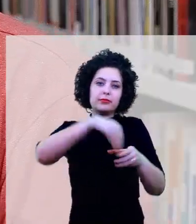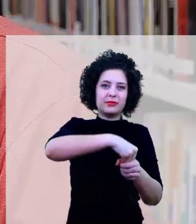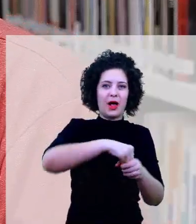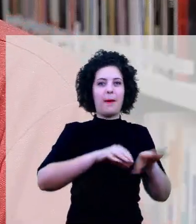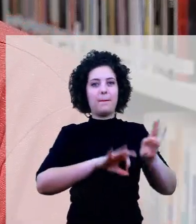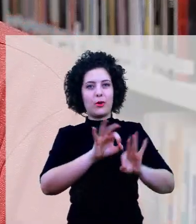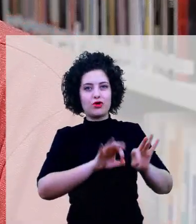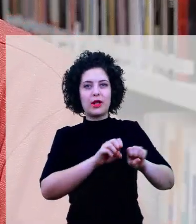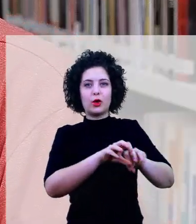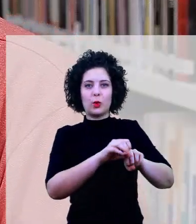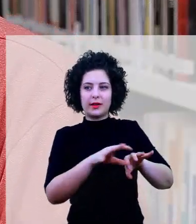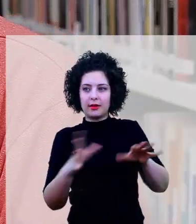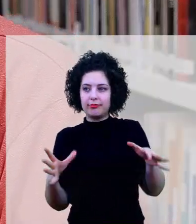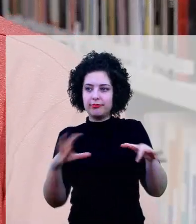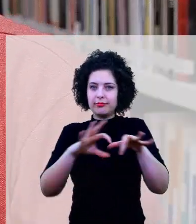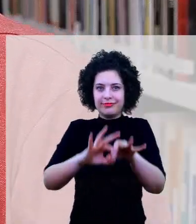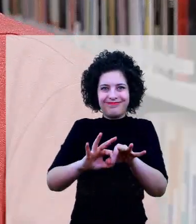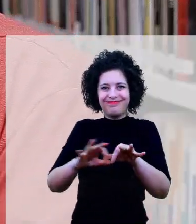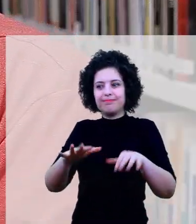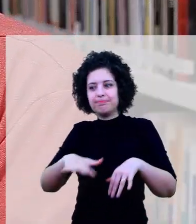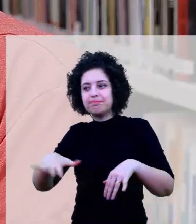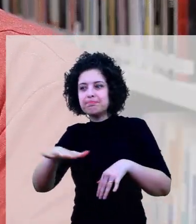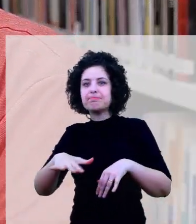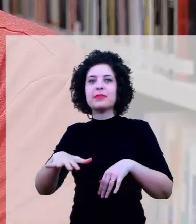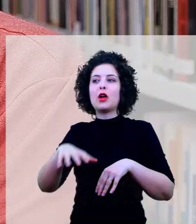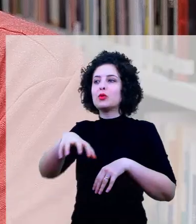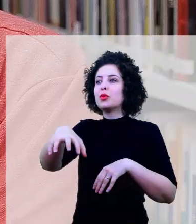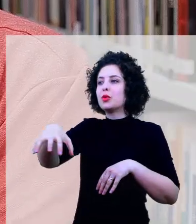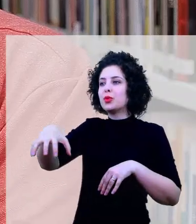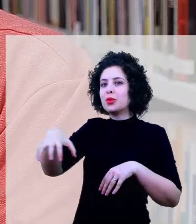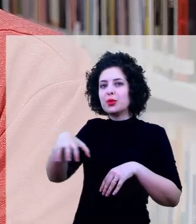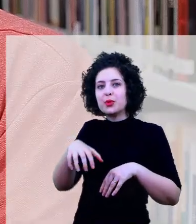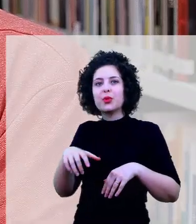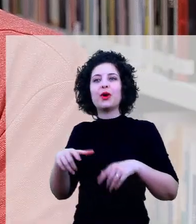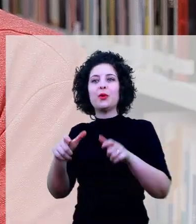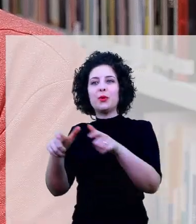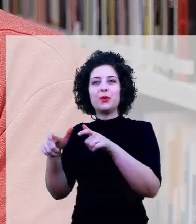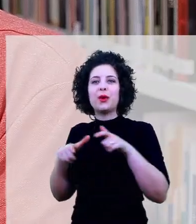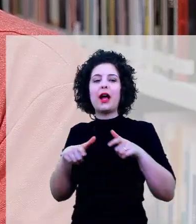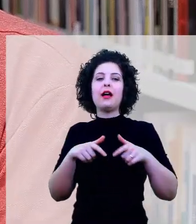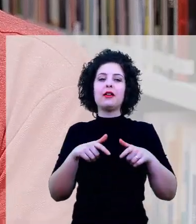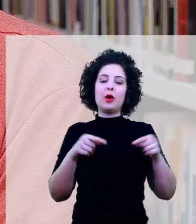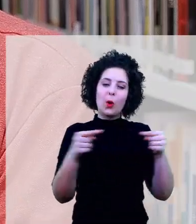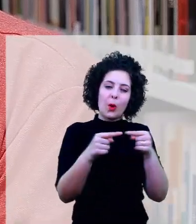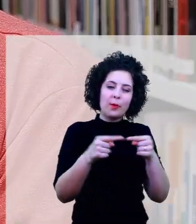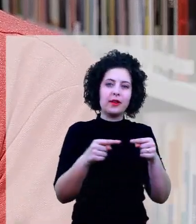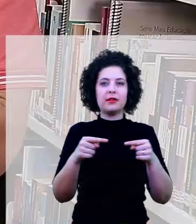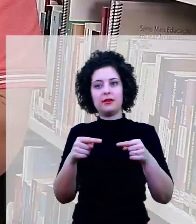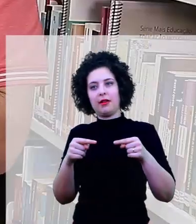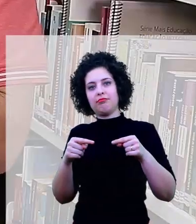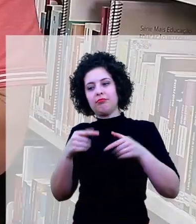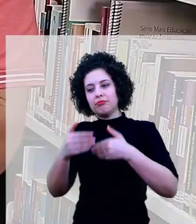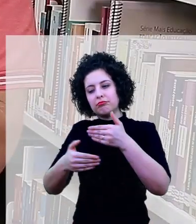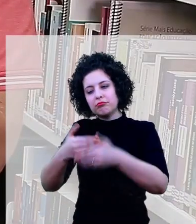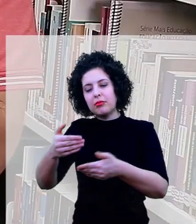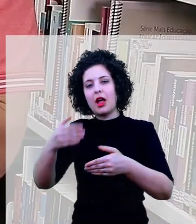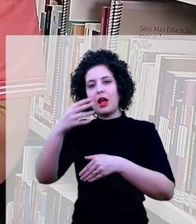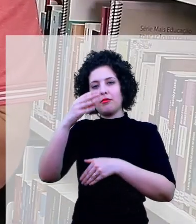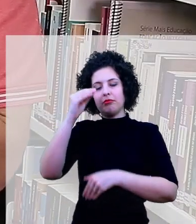eu penso em educação integral, os espaços e tempos do processo educativo têm que ser alterados. E